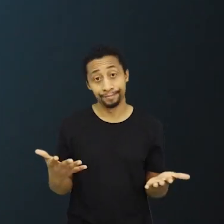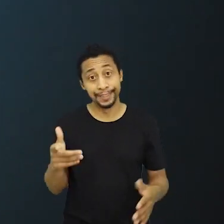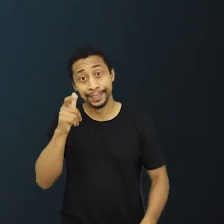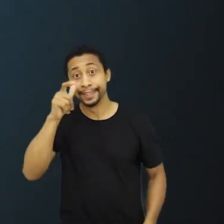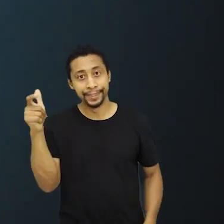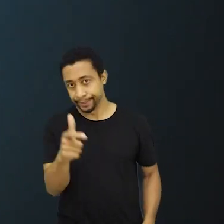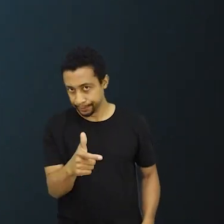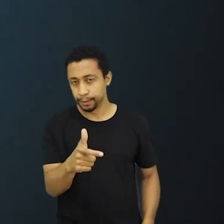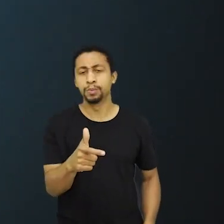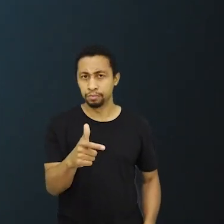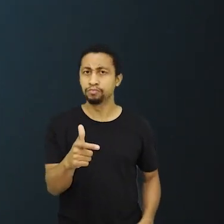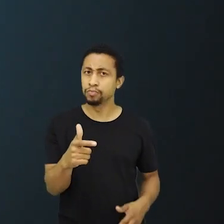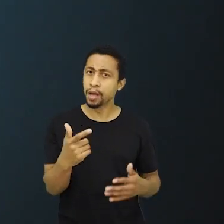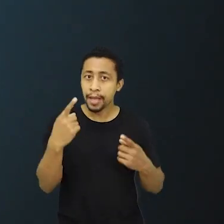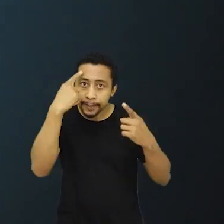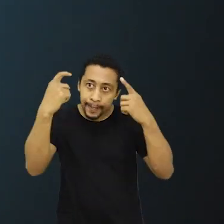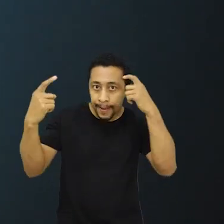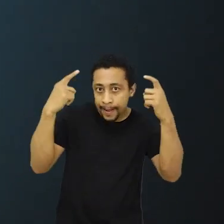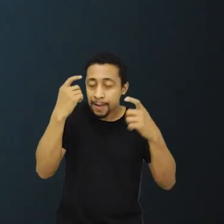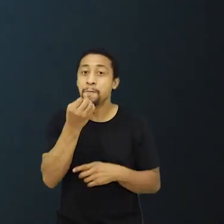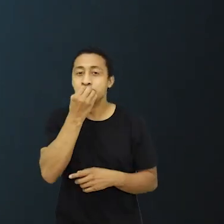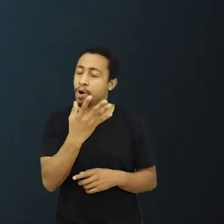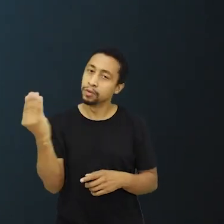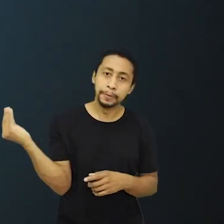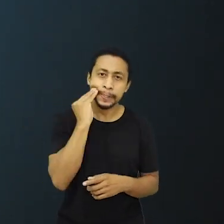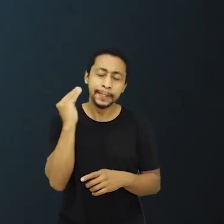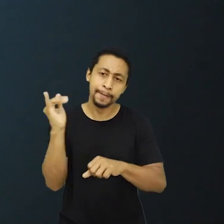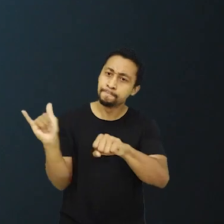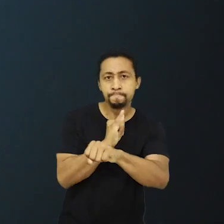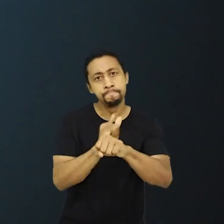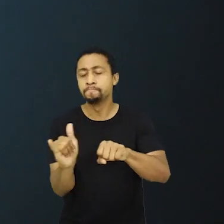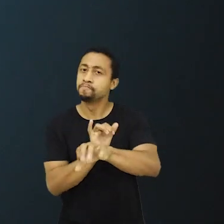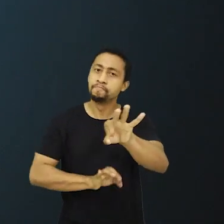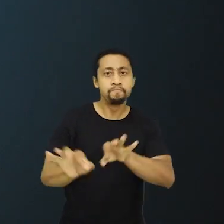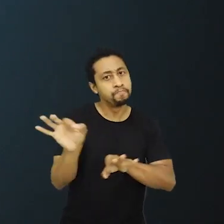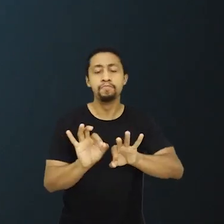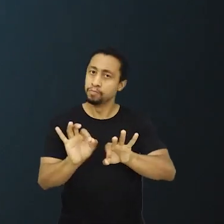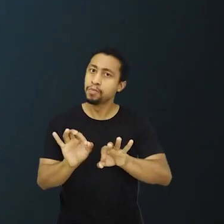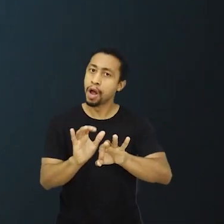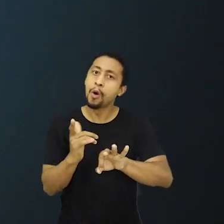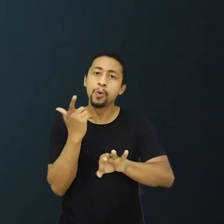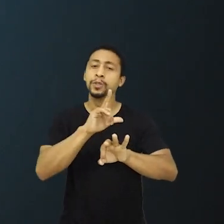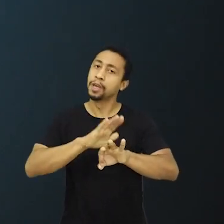vamos viabilizar as boas ideias, ainda que elas possam ser muito difíceis de serem viabilizadas, se as ideias são boas,